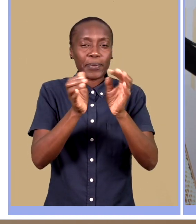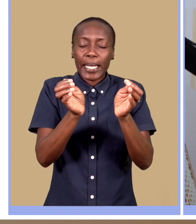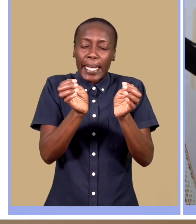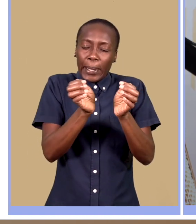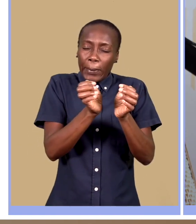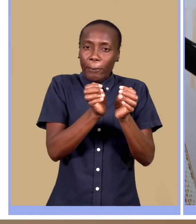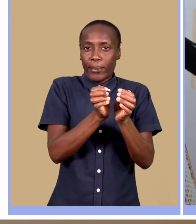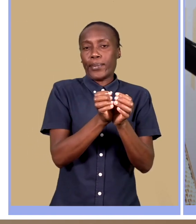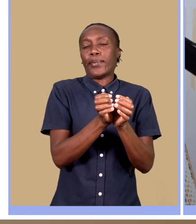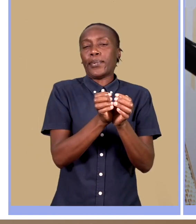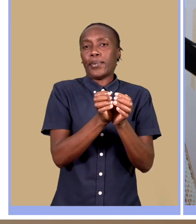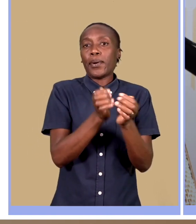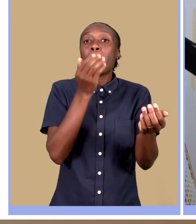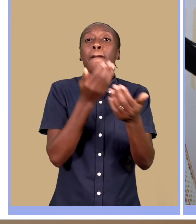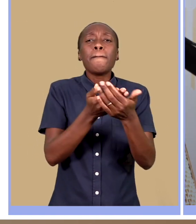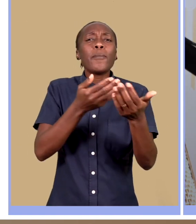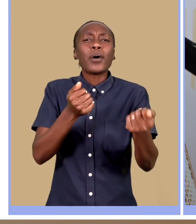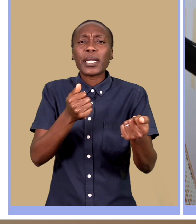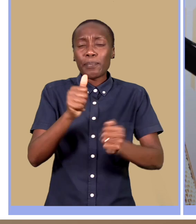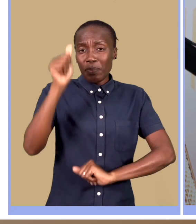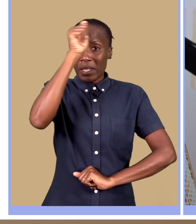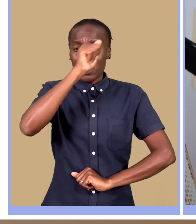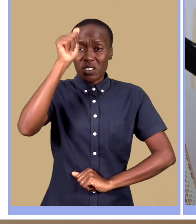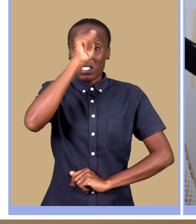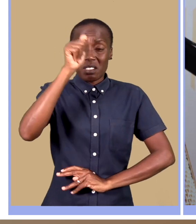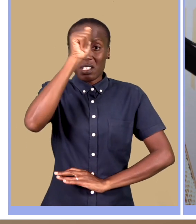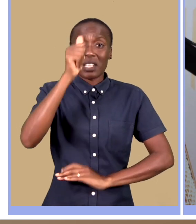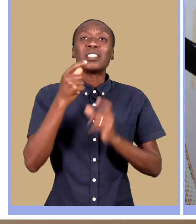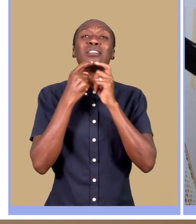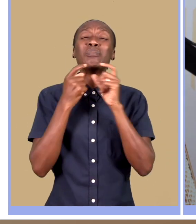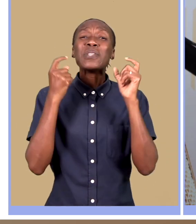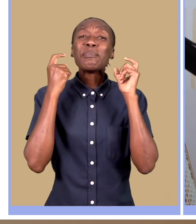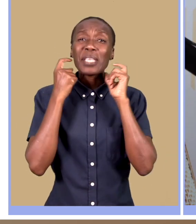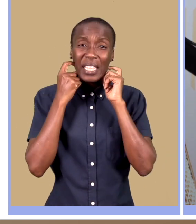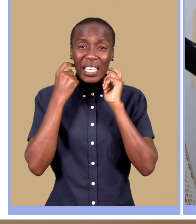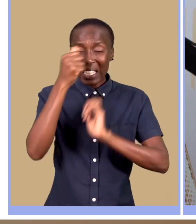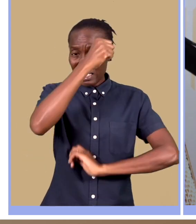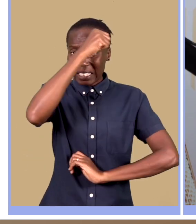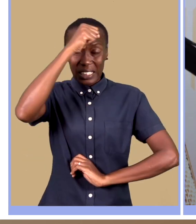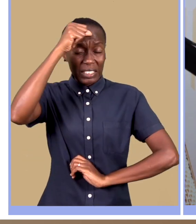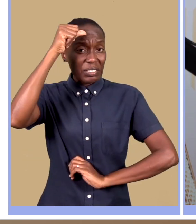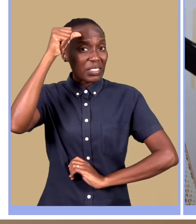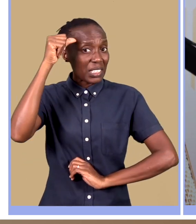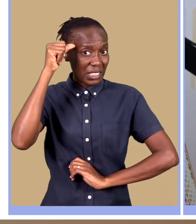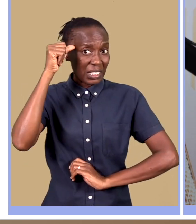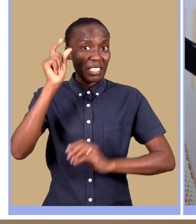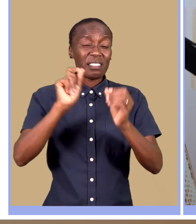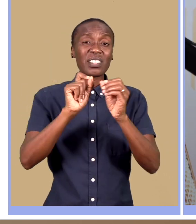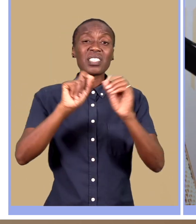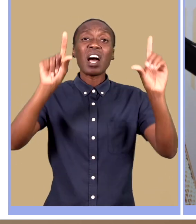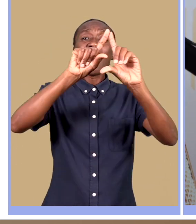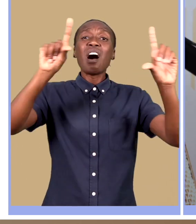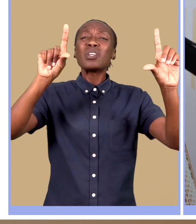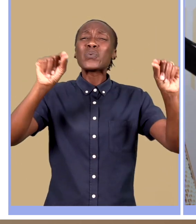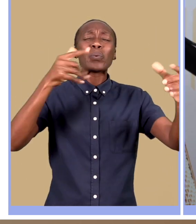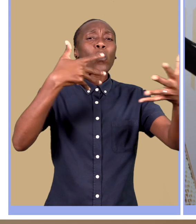por quê? Porque, no geral, a academia moçambicana tem dificuldades em lidar com